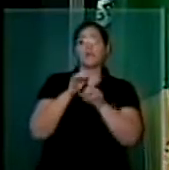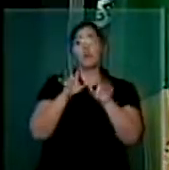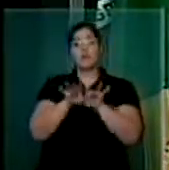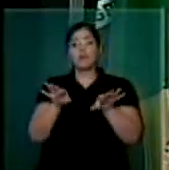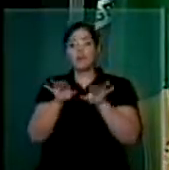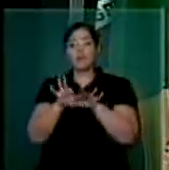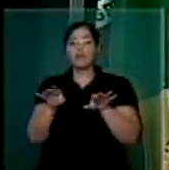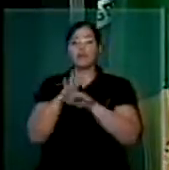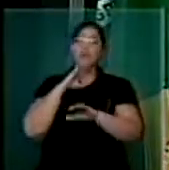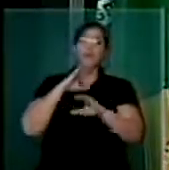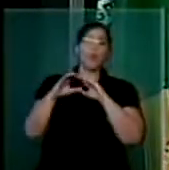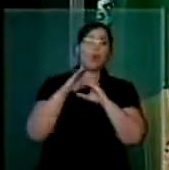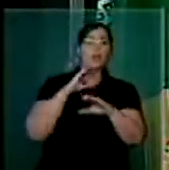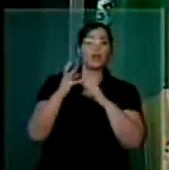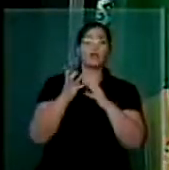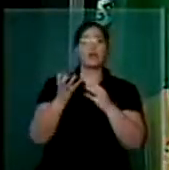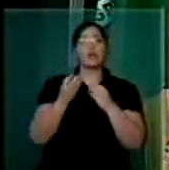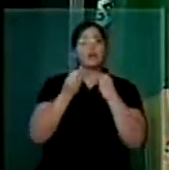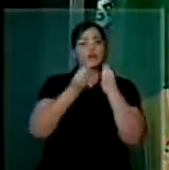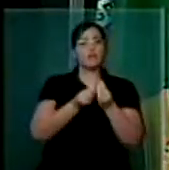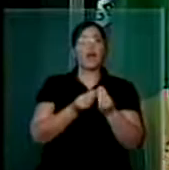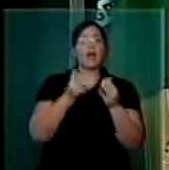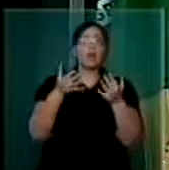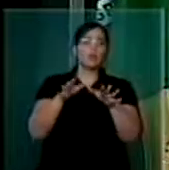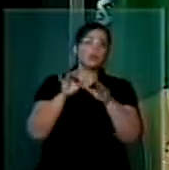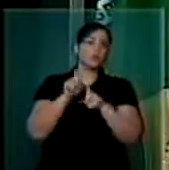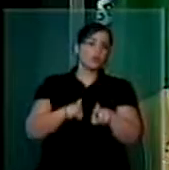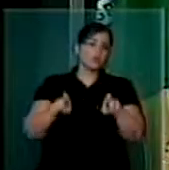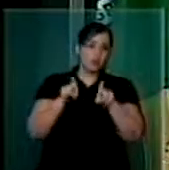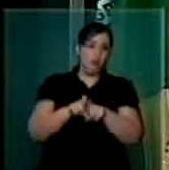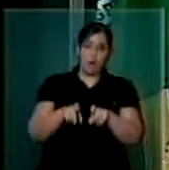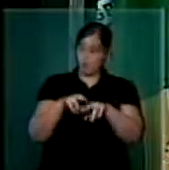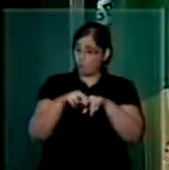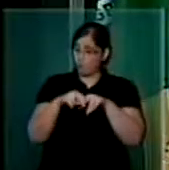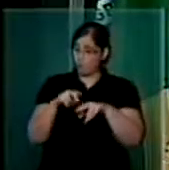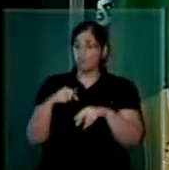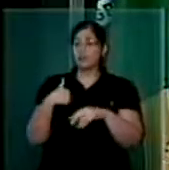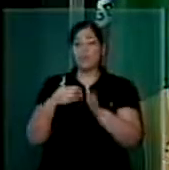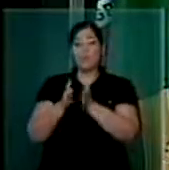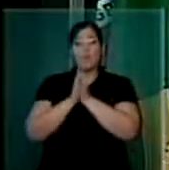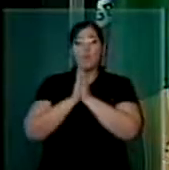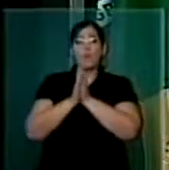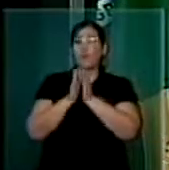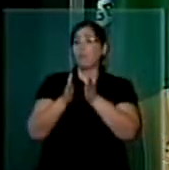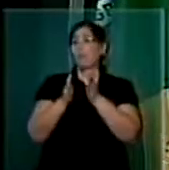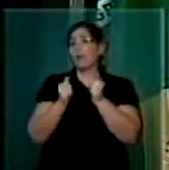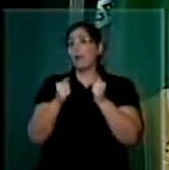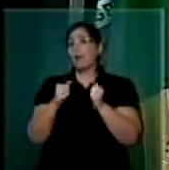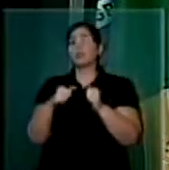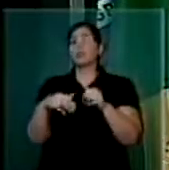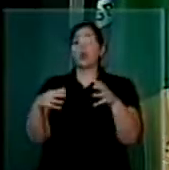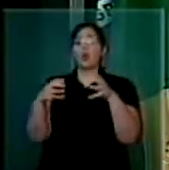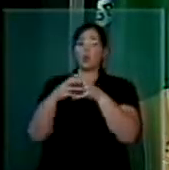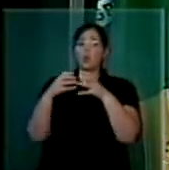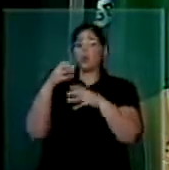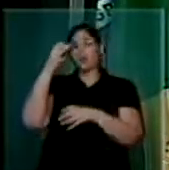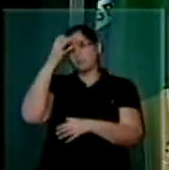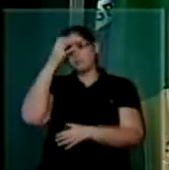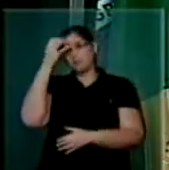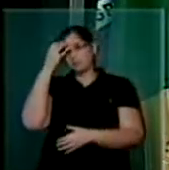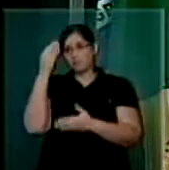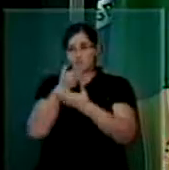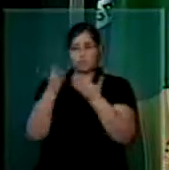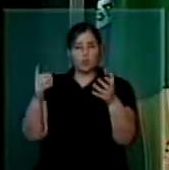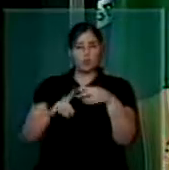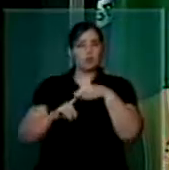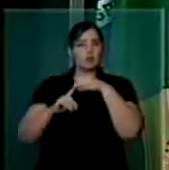aos meios de comunicação, à inclusão digital. Portanto, eu apelo à cabeça e à consciência dos líderes